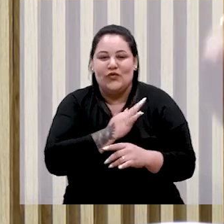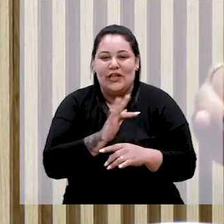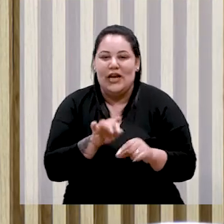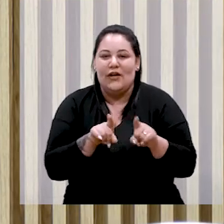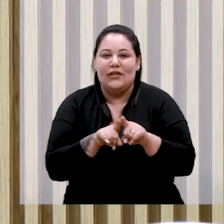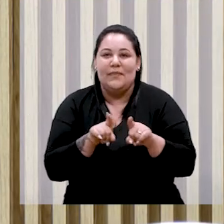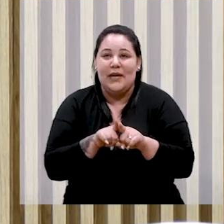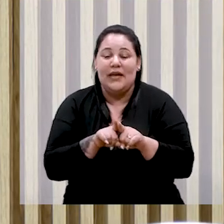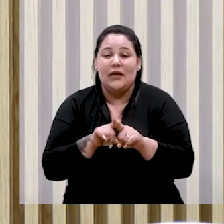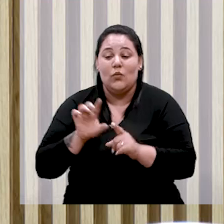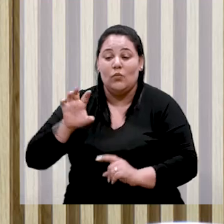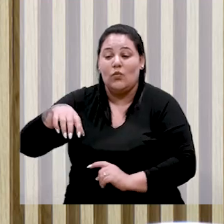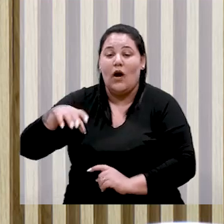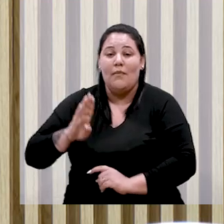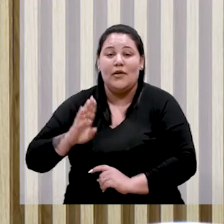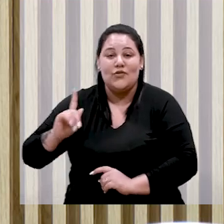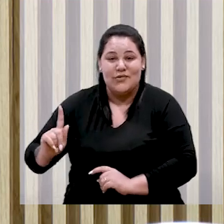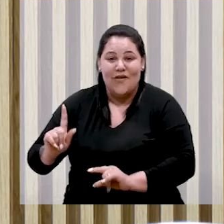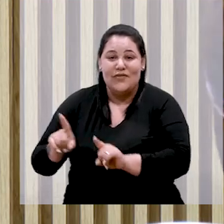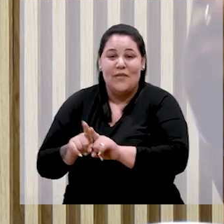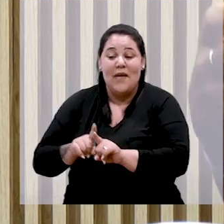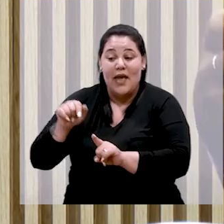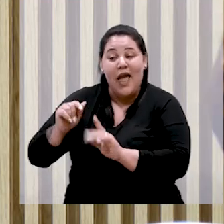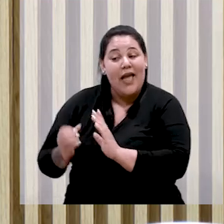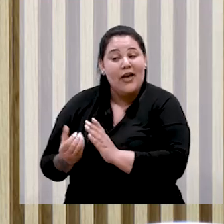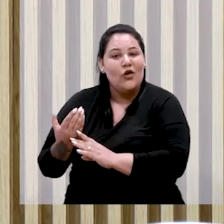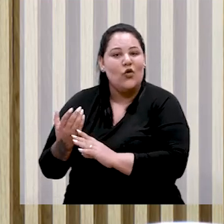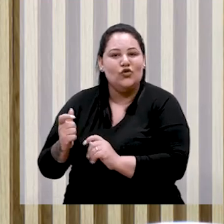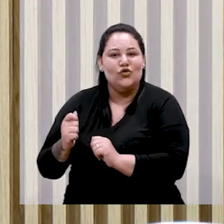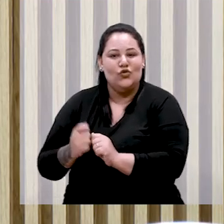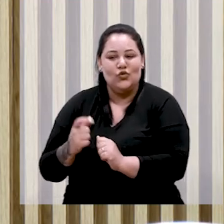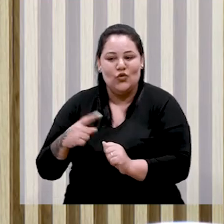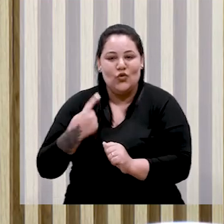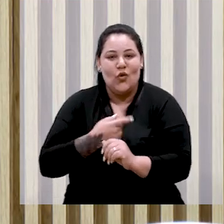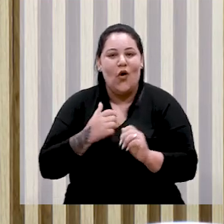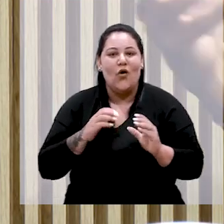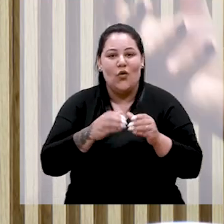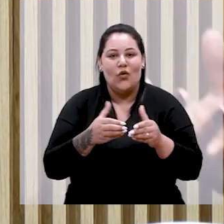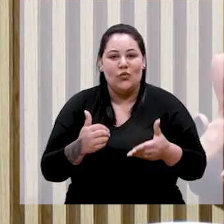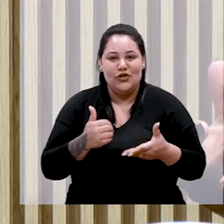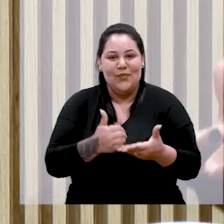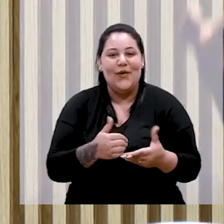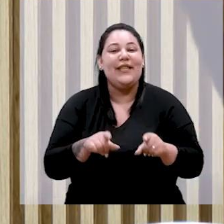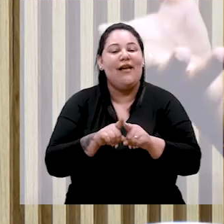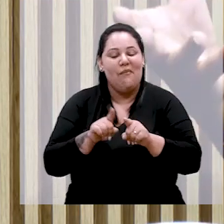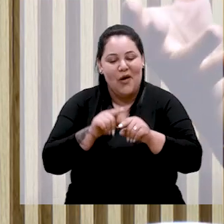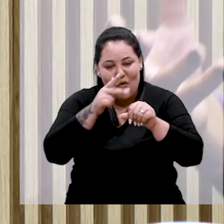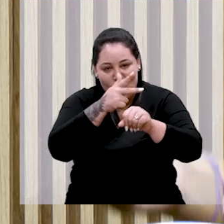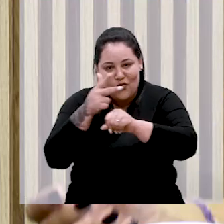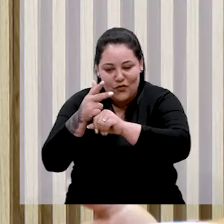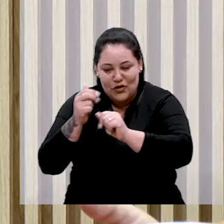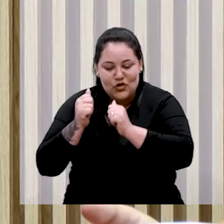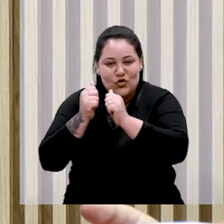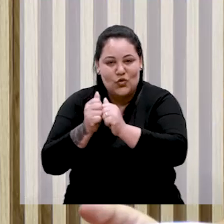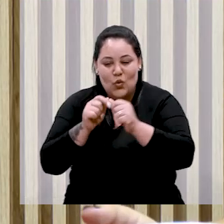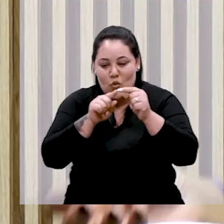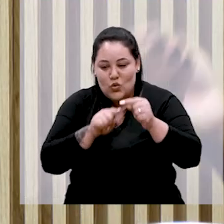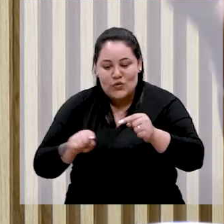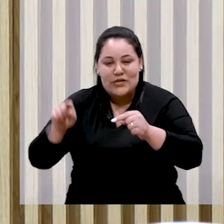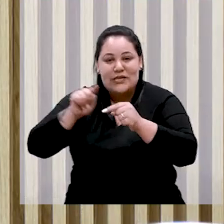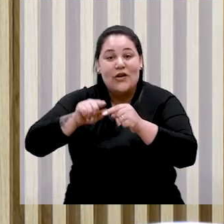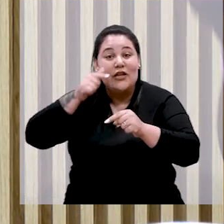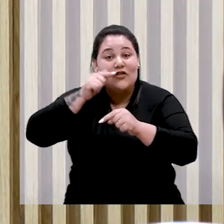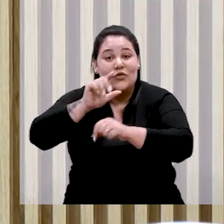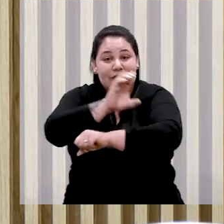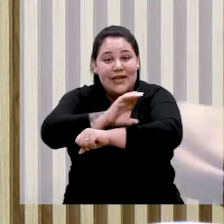de Educação, com o campus de Bento Gonçalves, que criou, junto conosco da Frente Parlamentar, inclusive com os nossos vídeos desses ciclos de palestras,